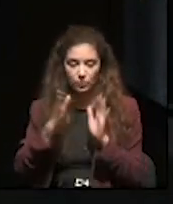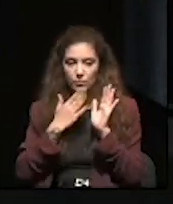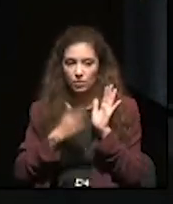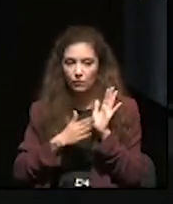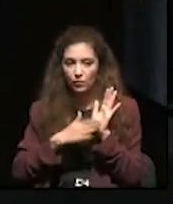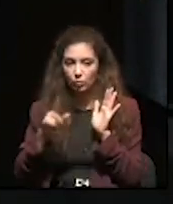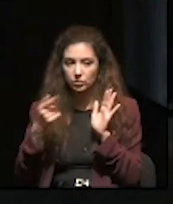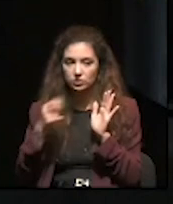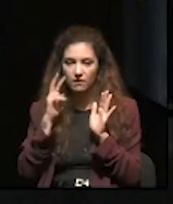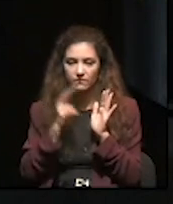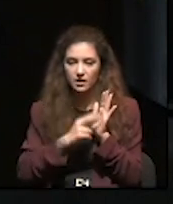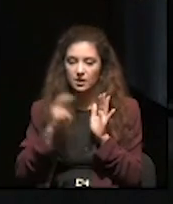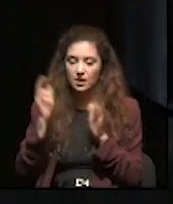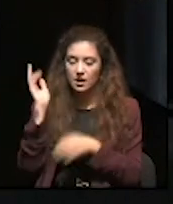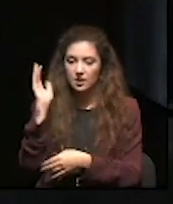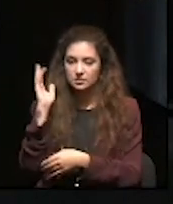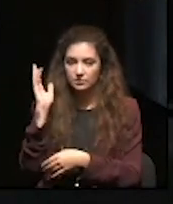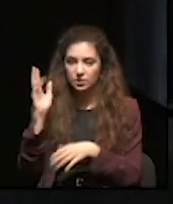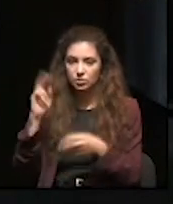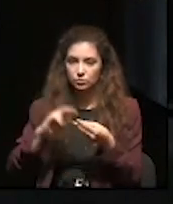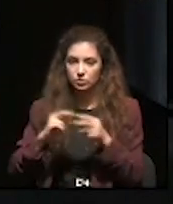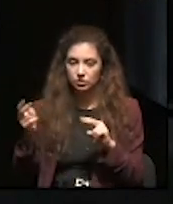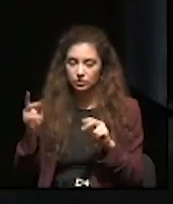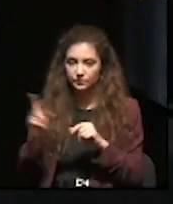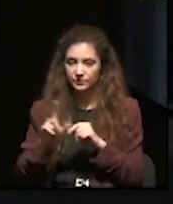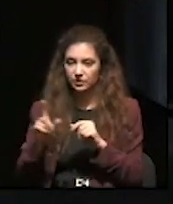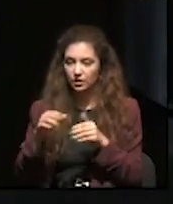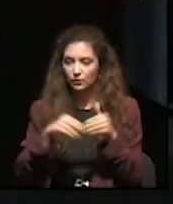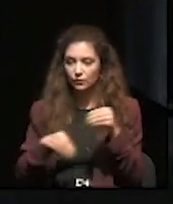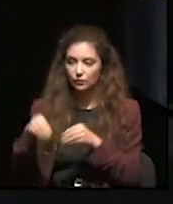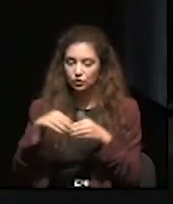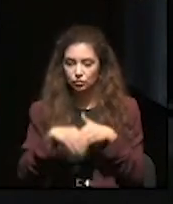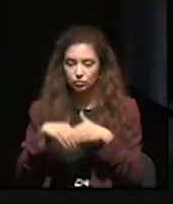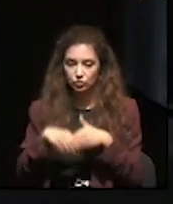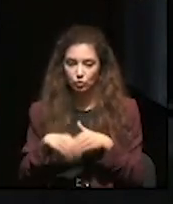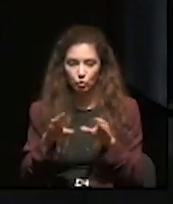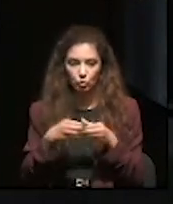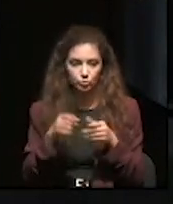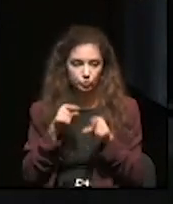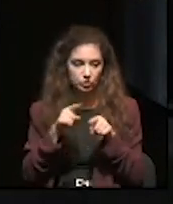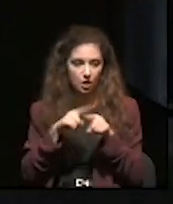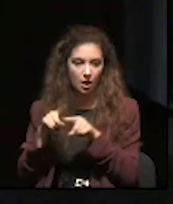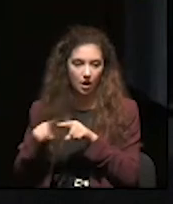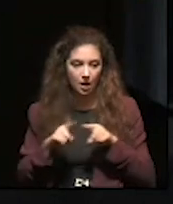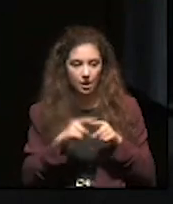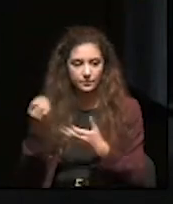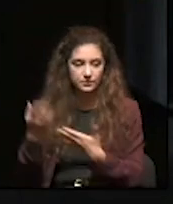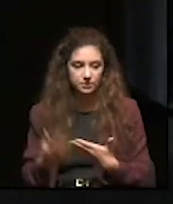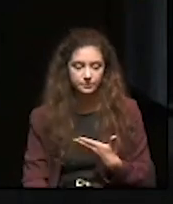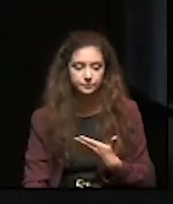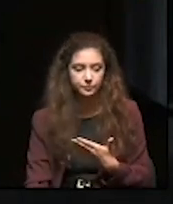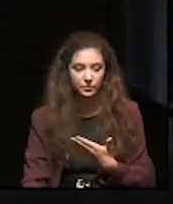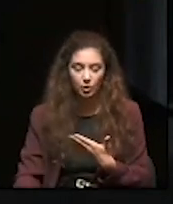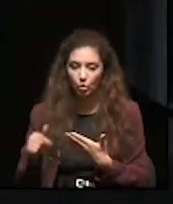necessária, basta assistir às Assembleias Municipais de Lisboa e ler os votos de saudação que os vários partidos aqui apresentam.